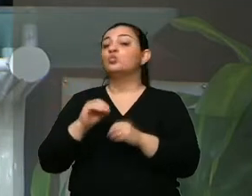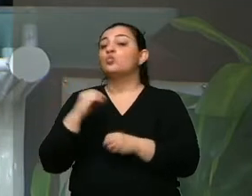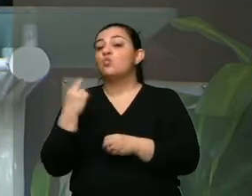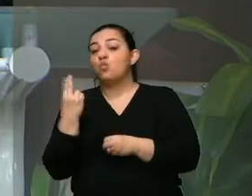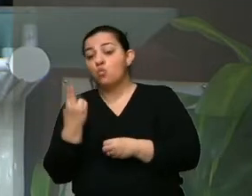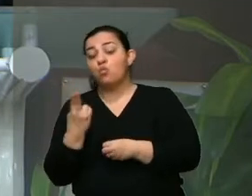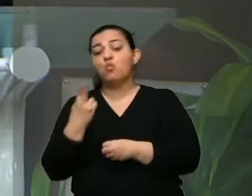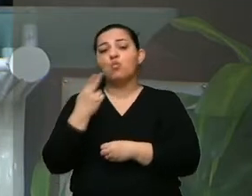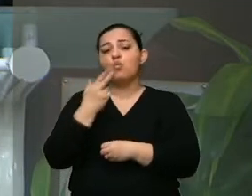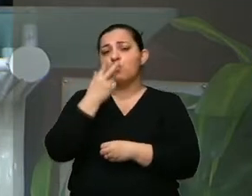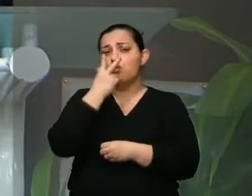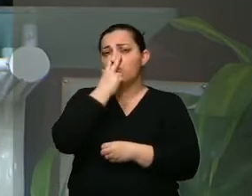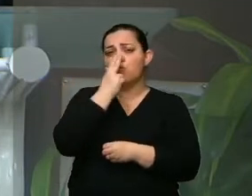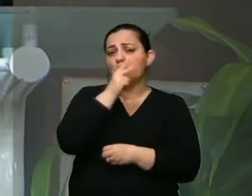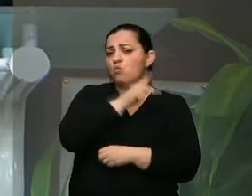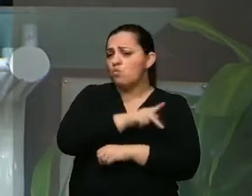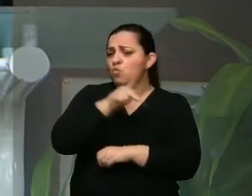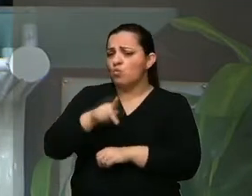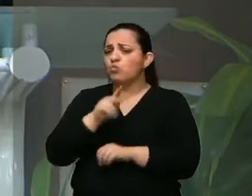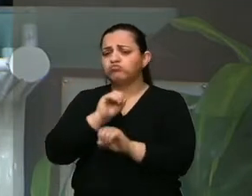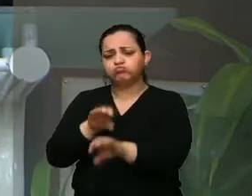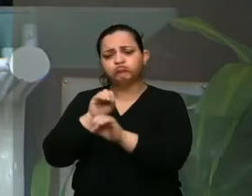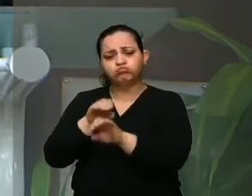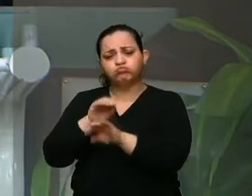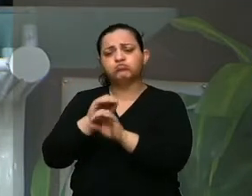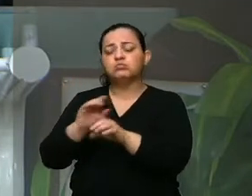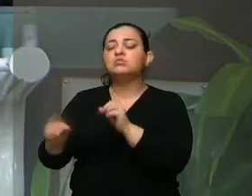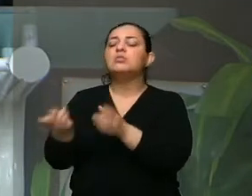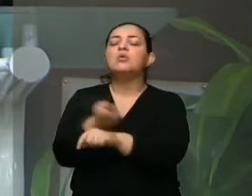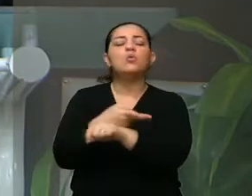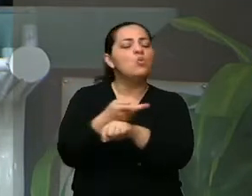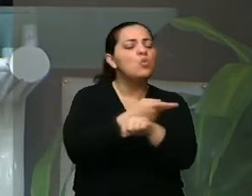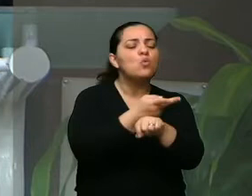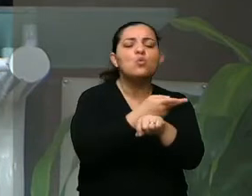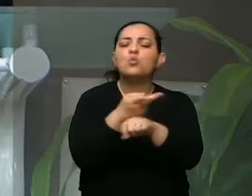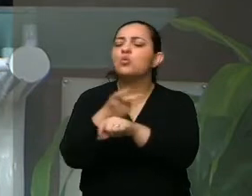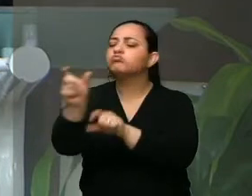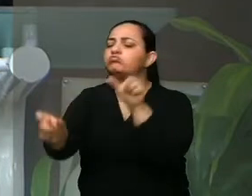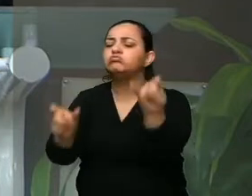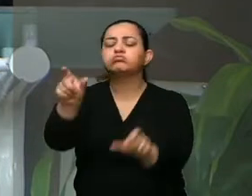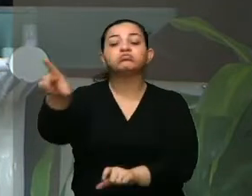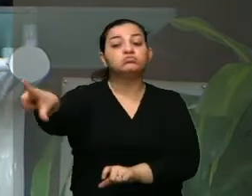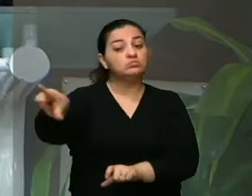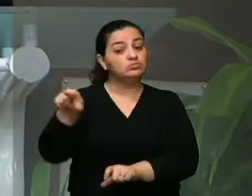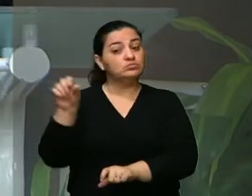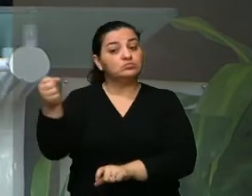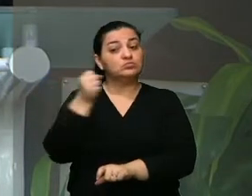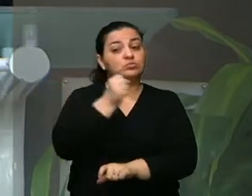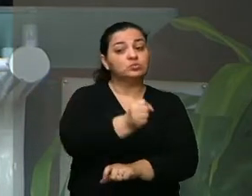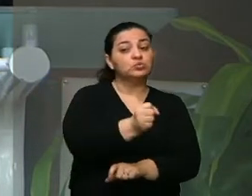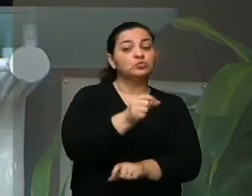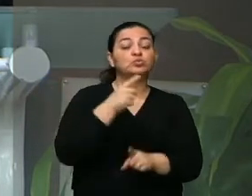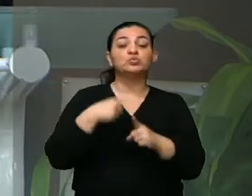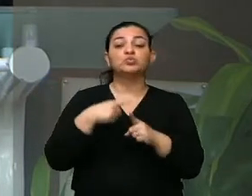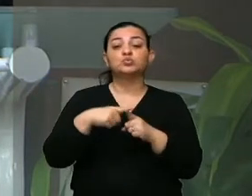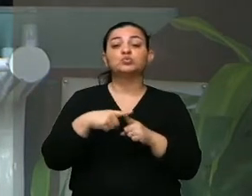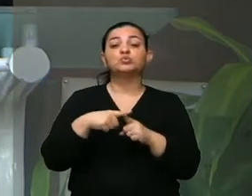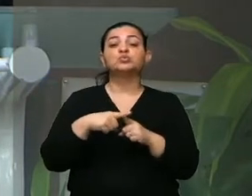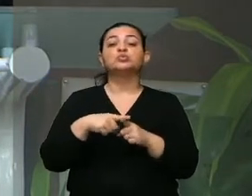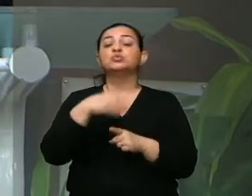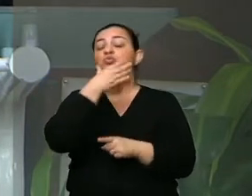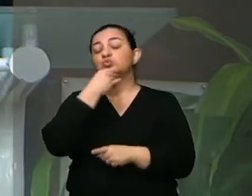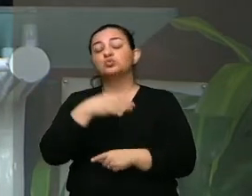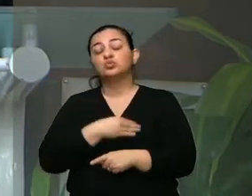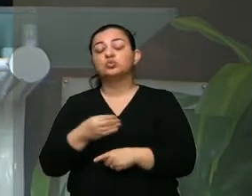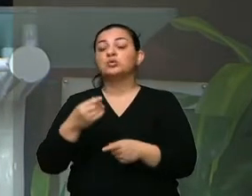e ele procurava na terra a encontrar o tipo correto de homem porque aquele era o seu filho então o